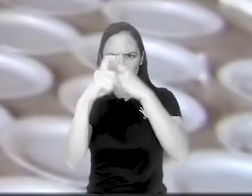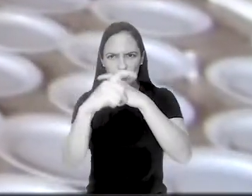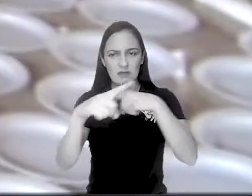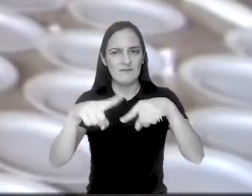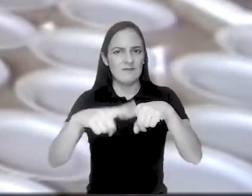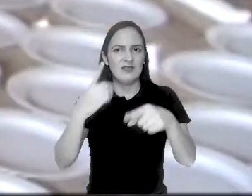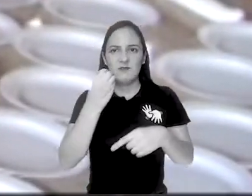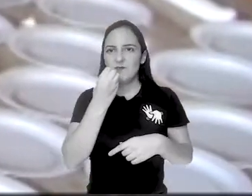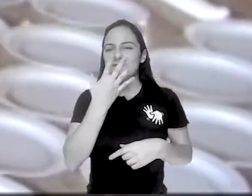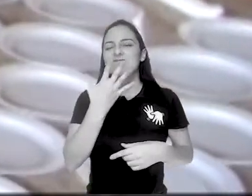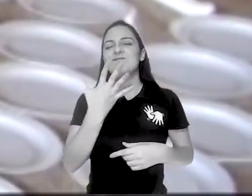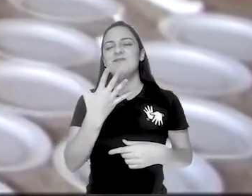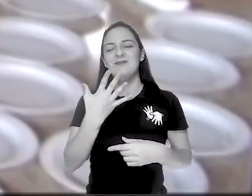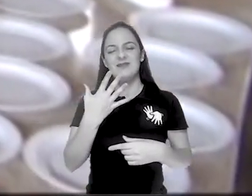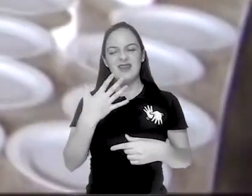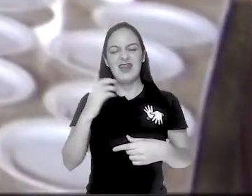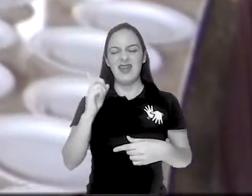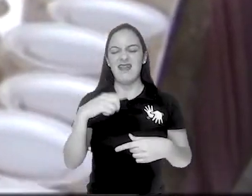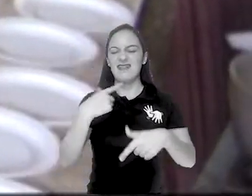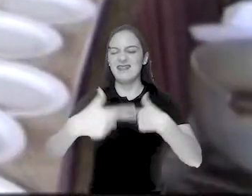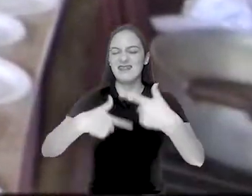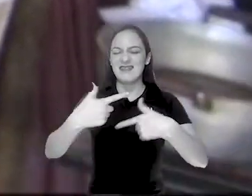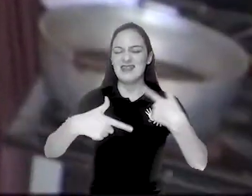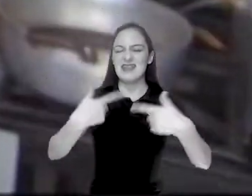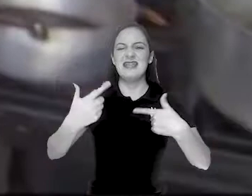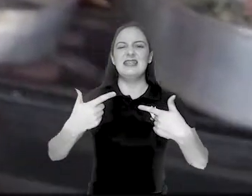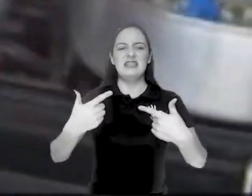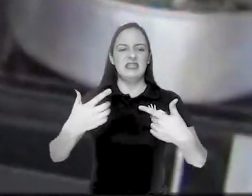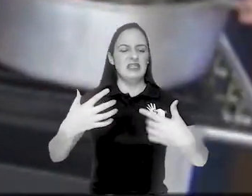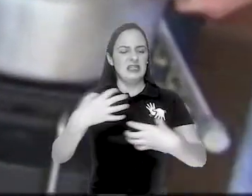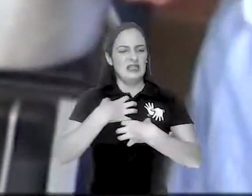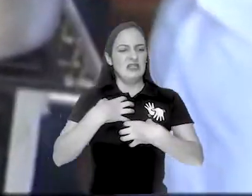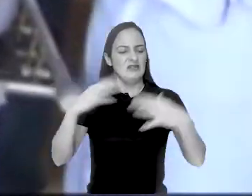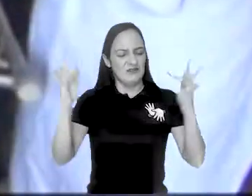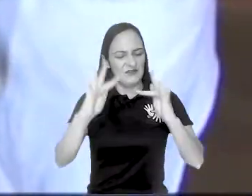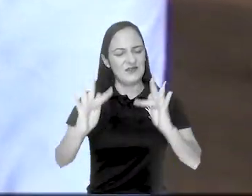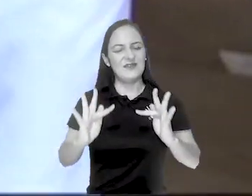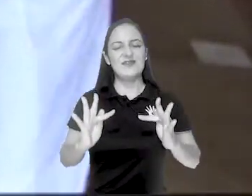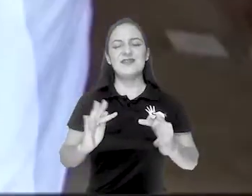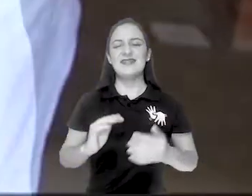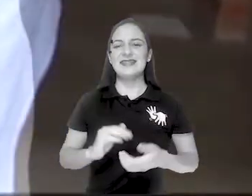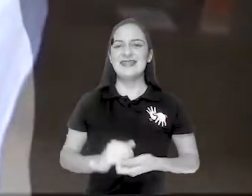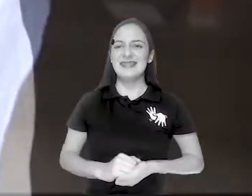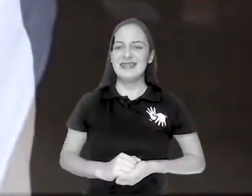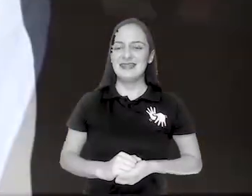bom. É um trabalho que me gratifica, é um trabalho bacana.